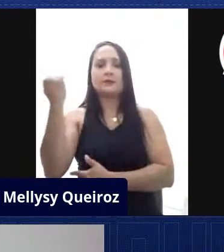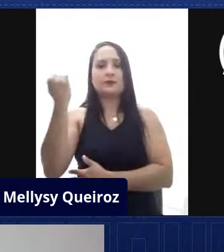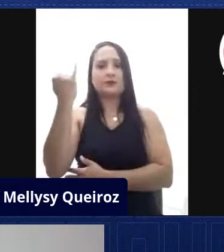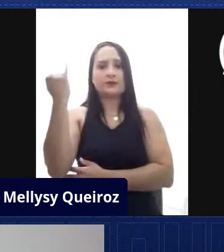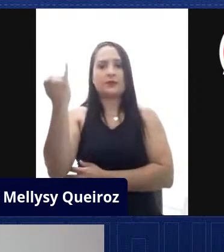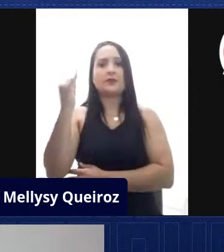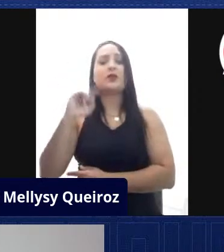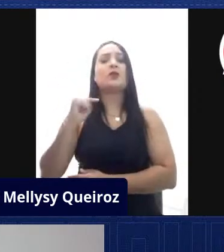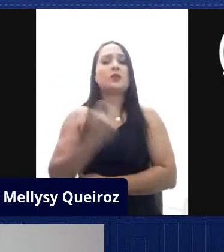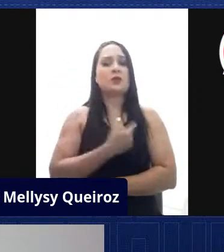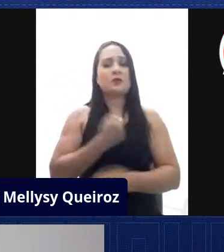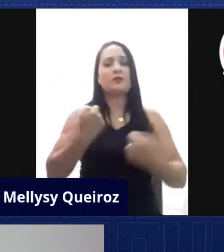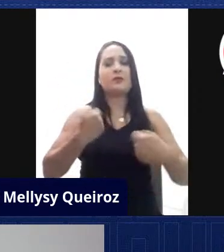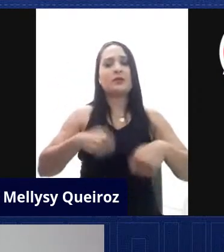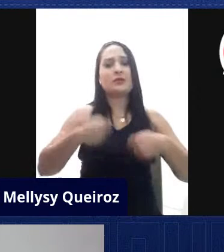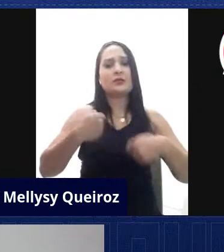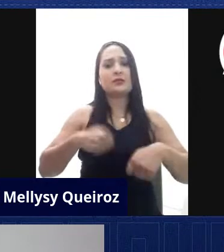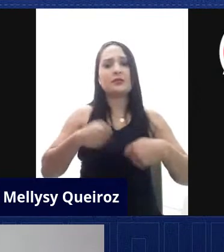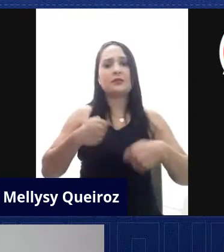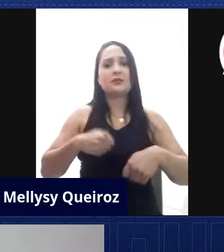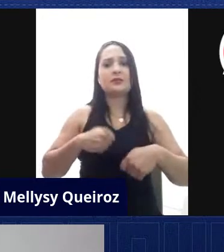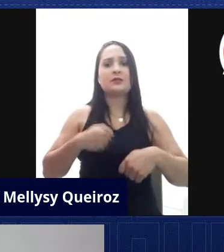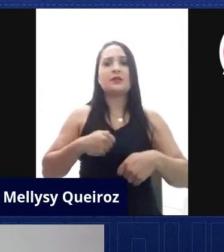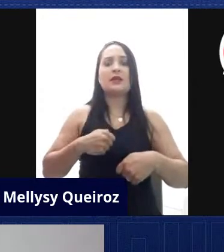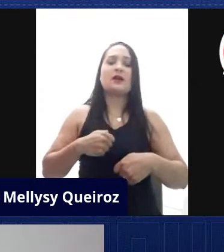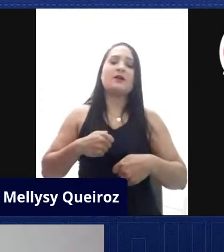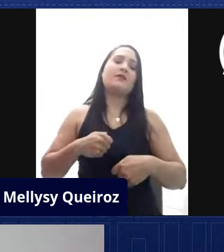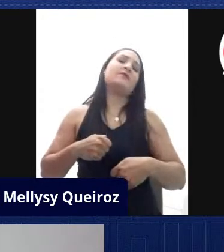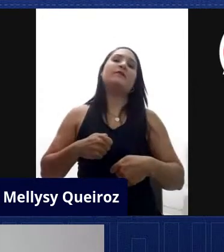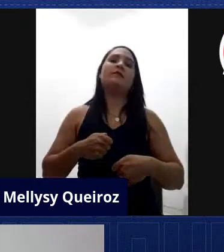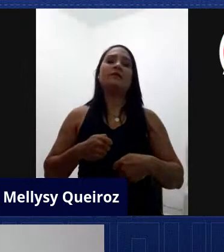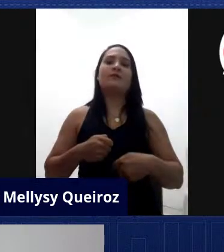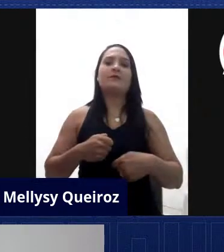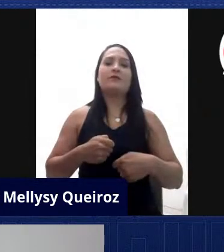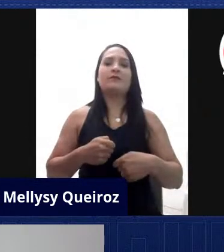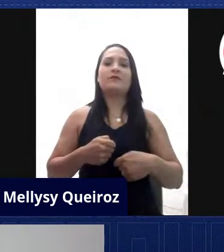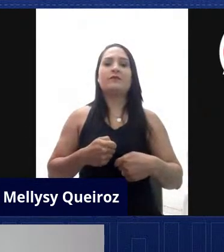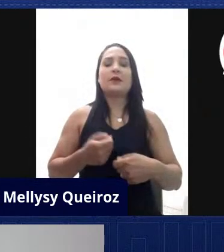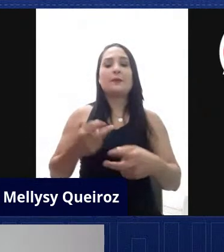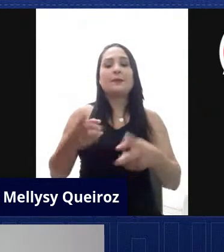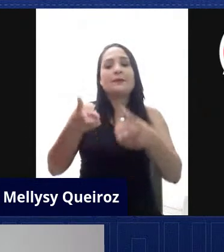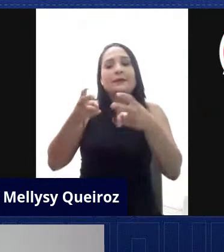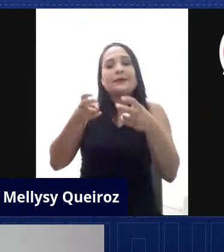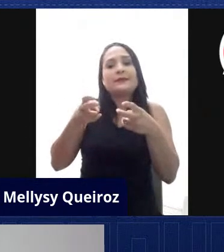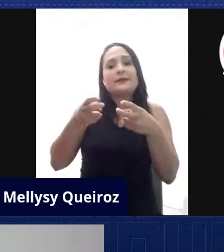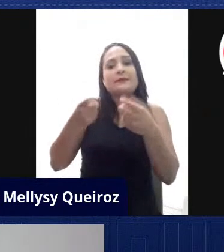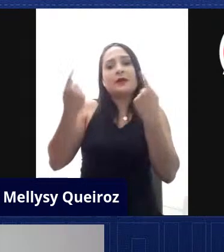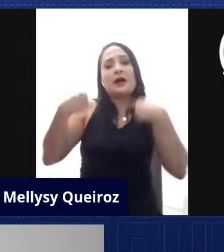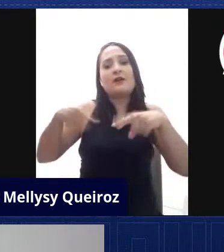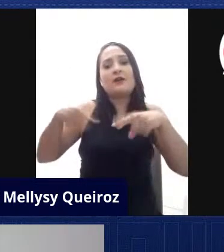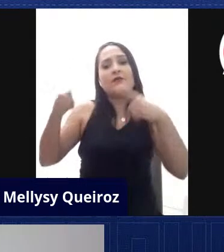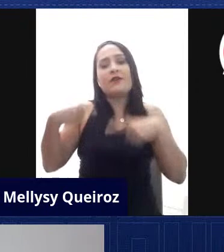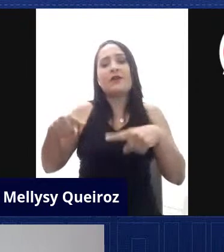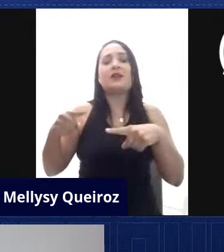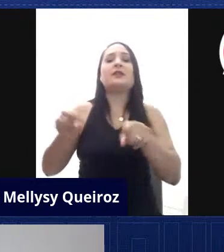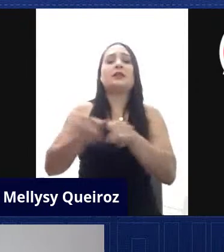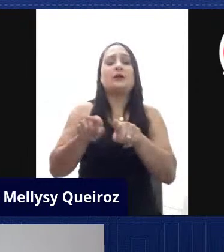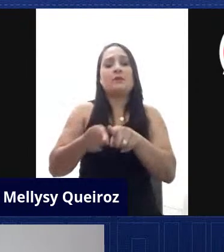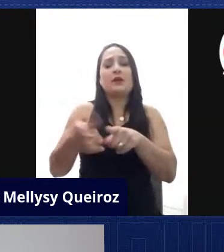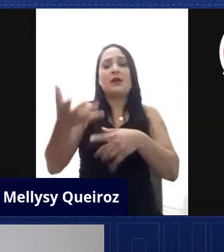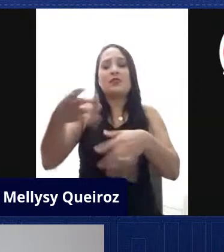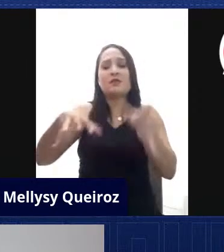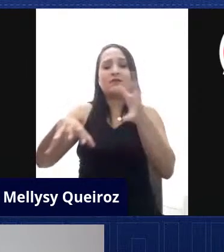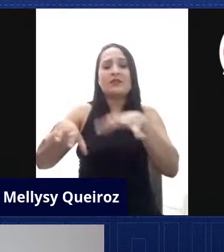que enfrentar a questão da violência, a gente tinha que enfrentar a questão da divisão injusta do trabalho doméstico.